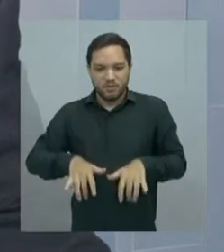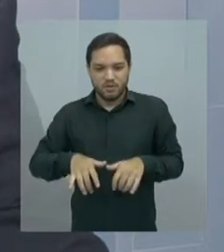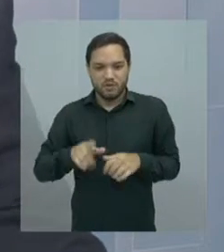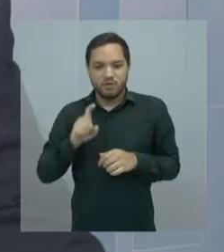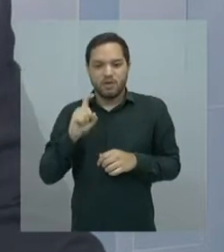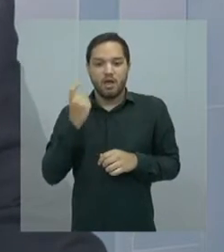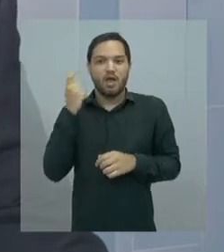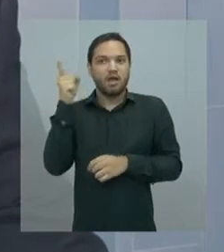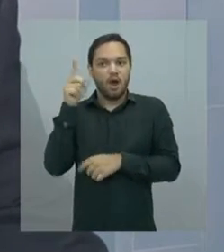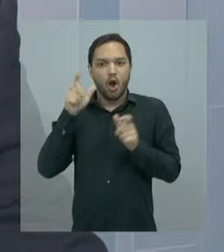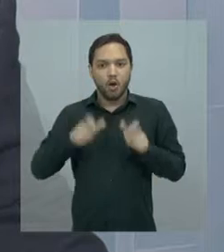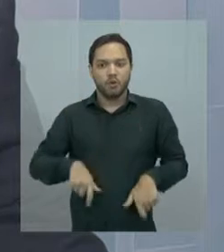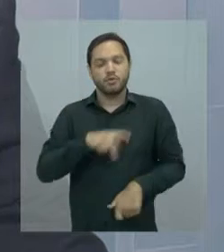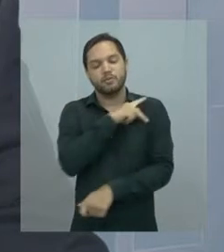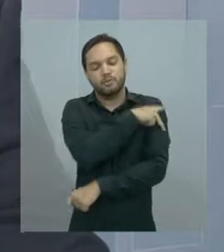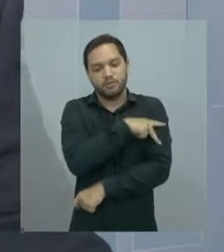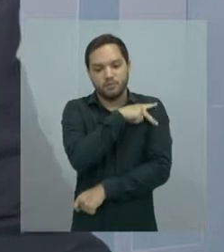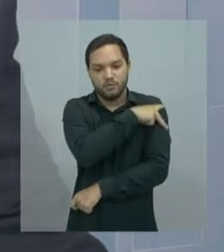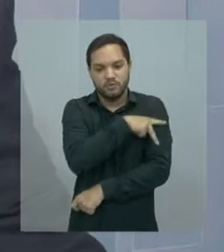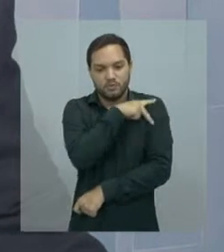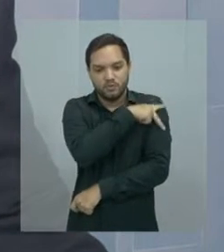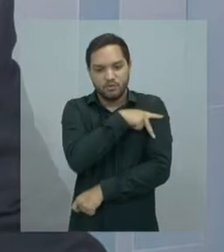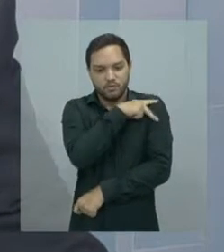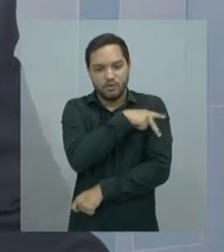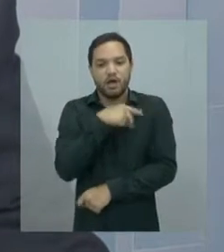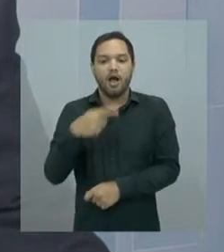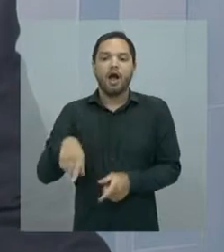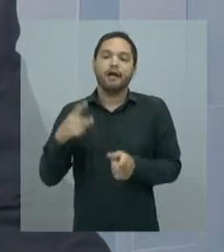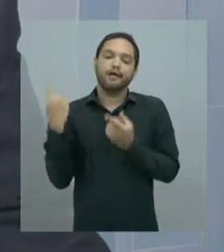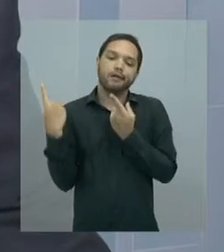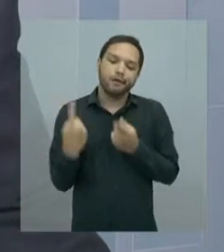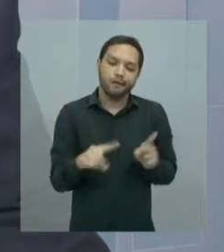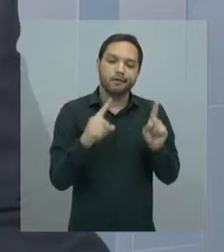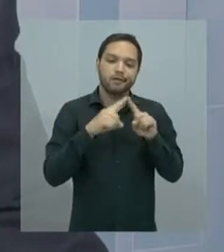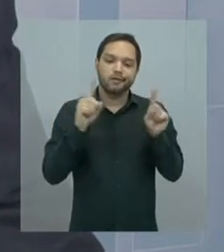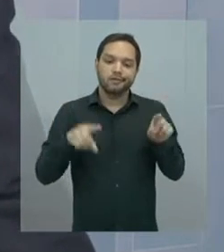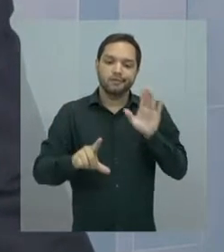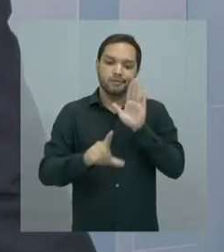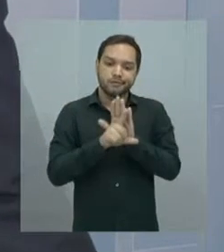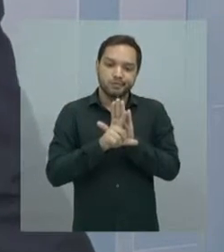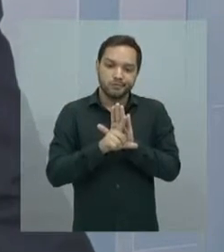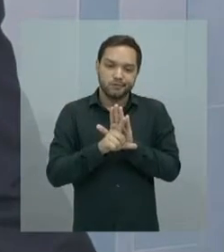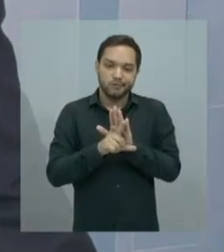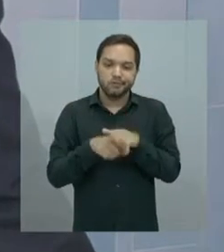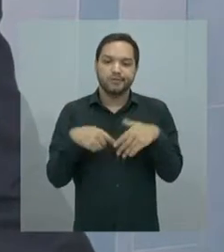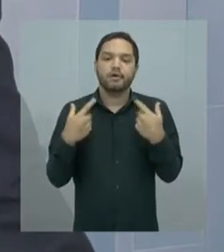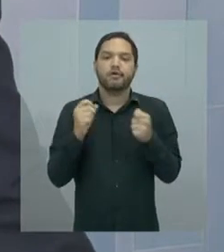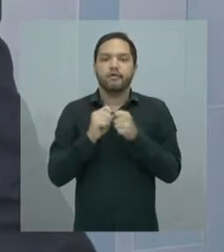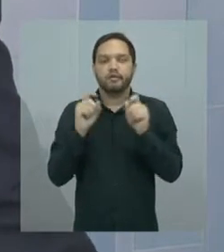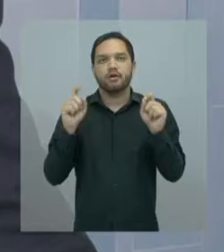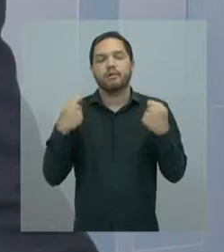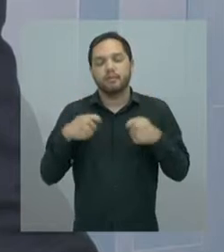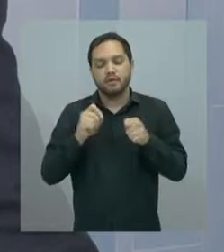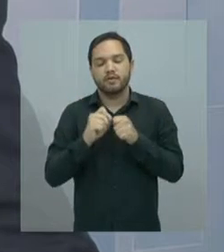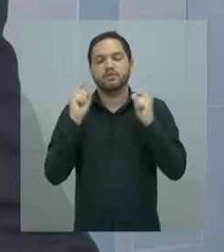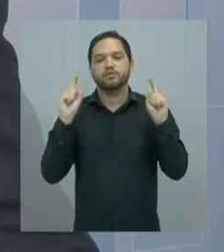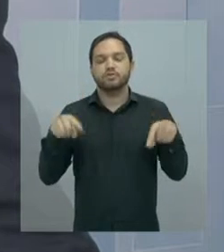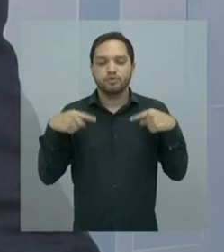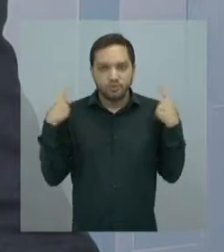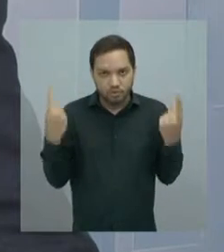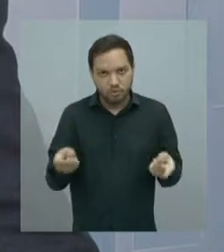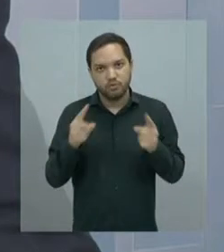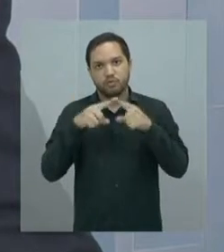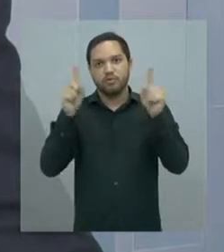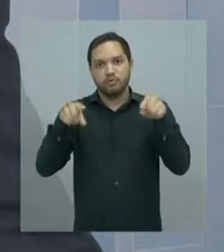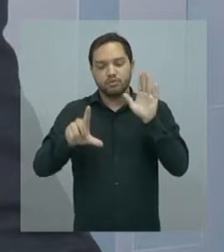era do Piauí. O relator foi contra o projeto de lei do deputado federal do Ceará. Então, a gente precisa fazer outro projeto de